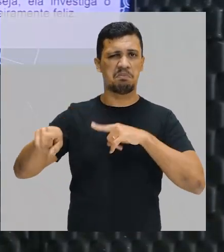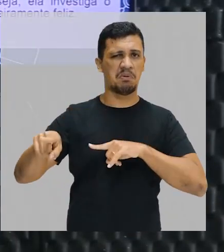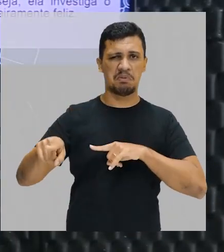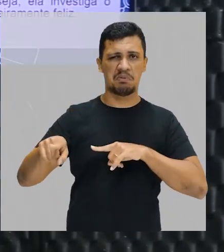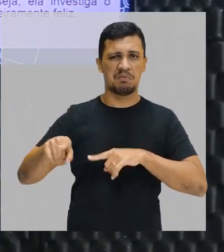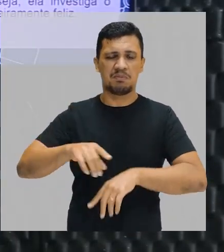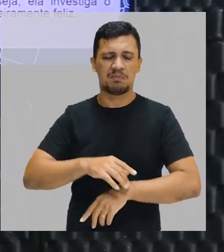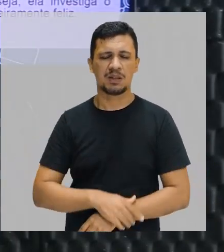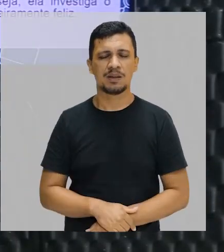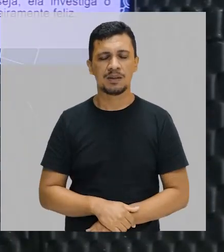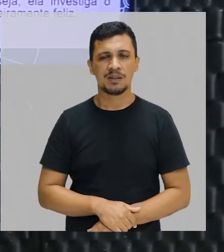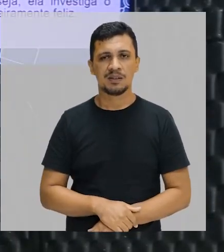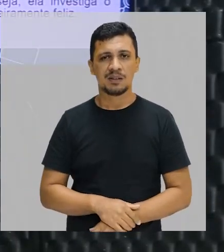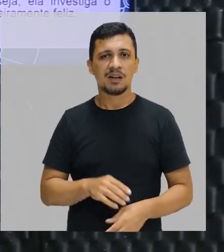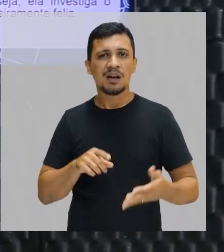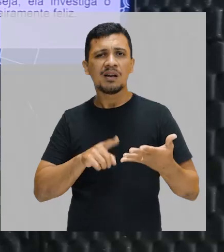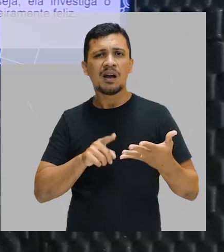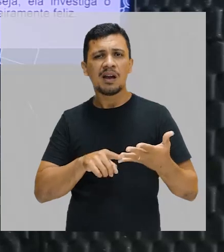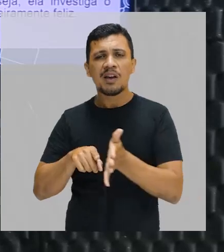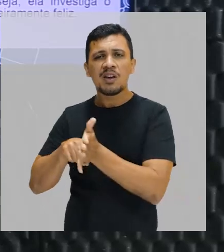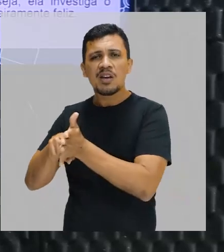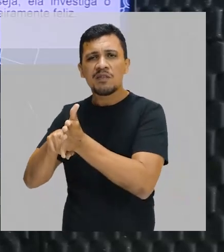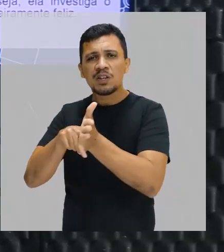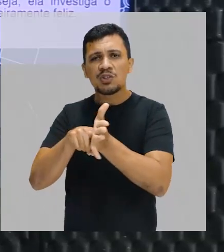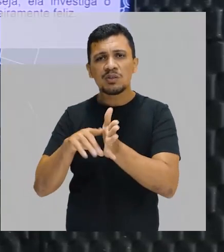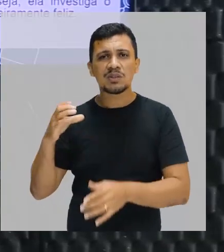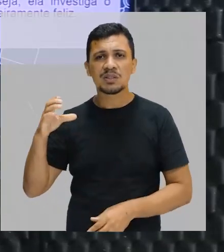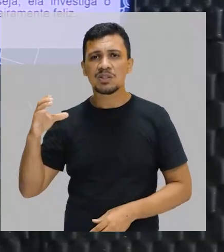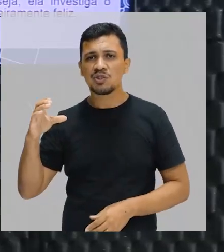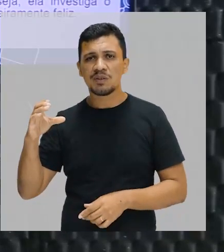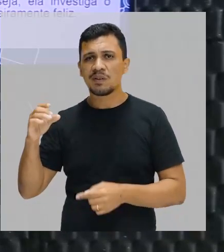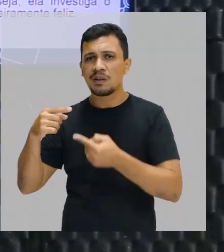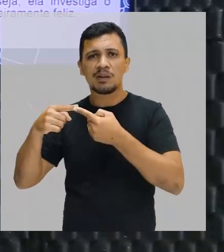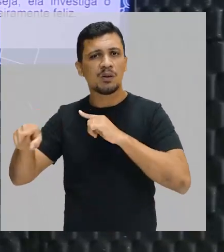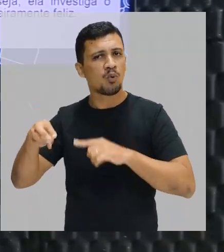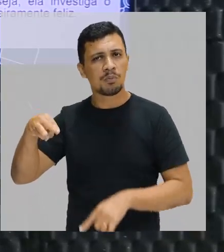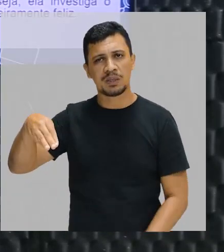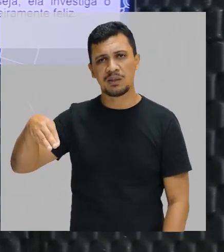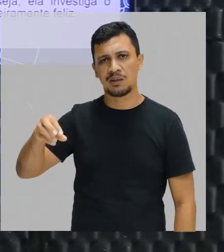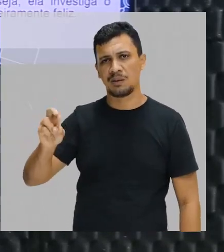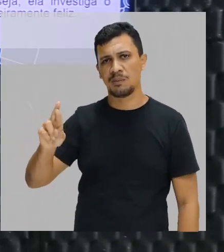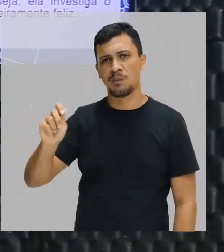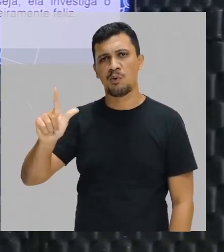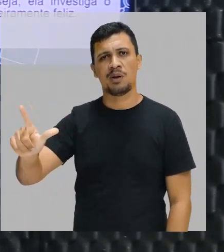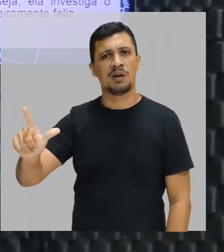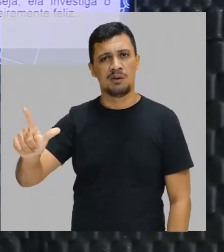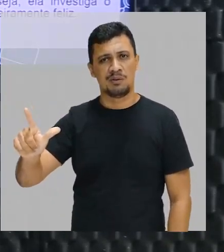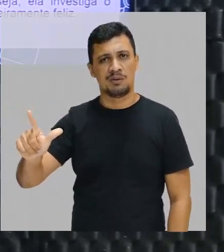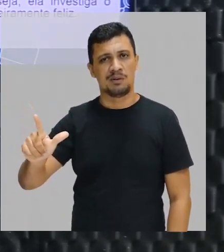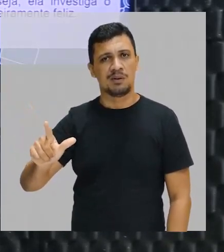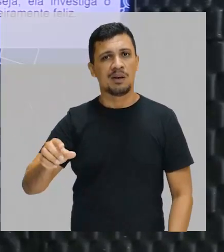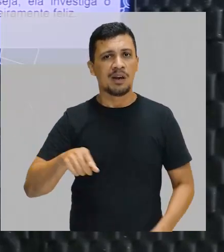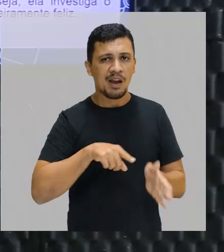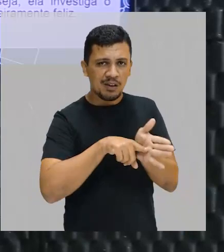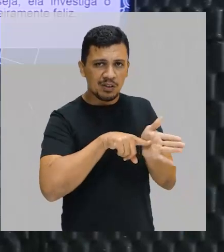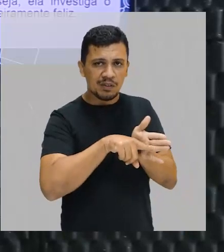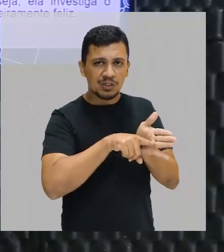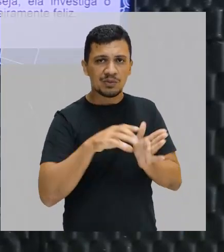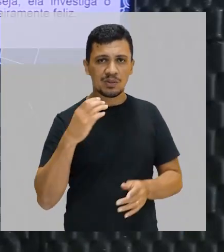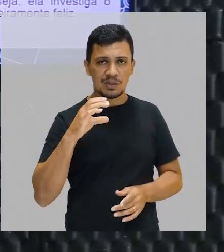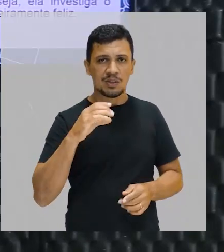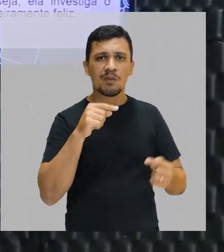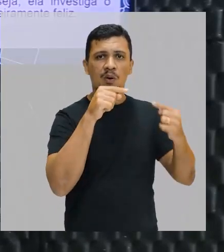Tá? E outra coisa, as investigações científicas, quem é ciência é a ética, não é a moral. A moral é um objeto de estudo, né? Então não vai encaixar muito